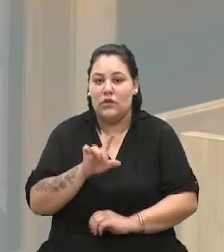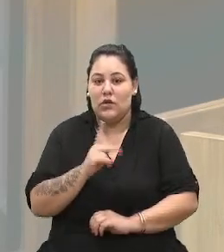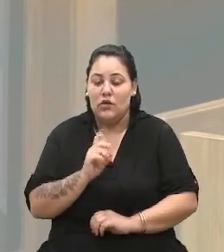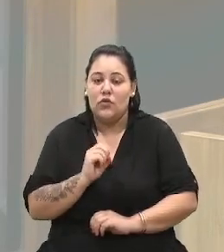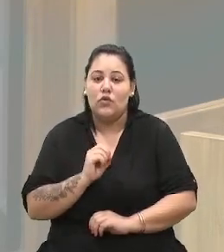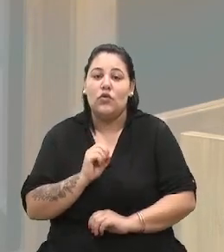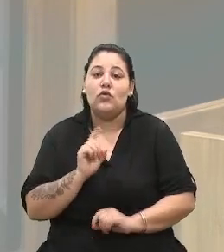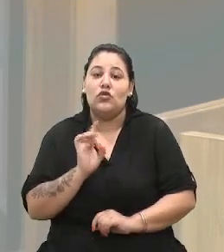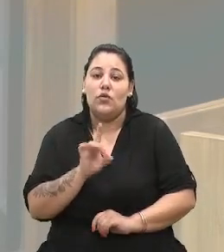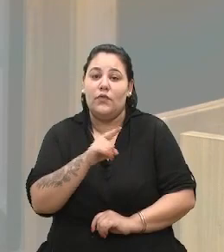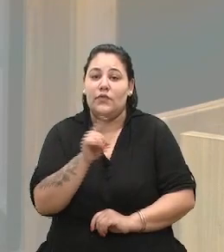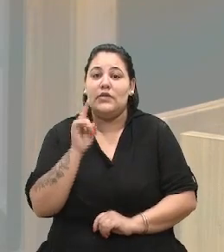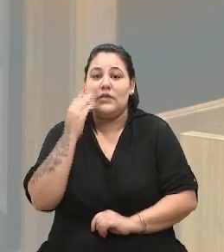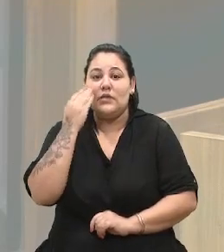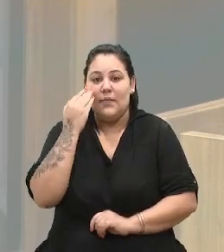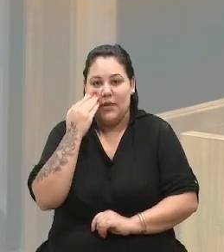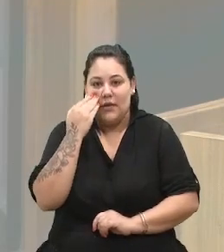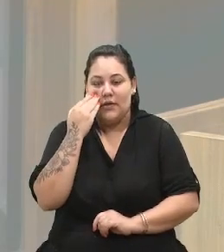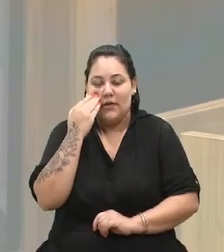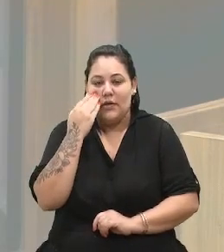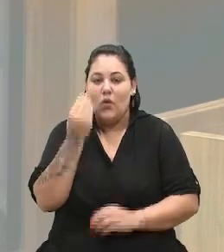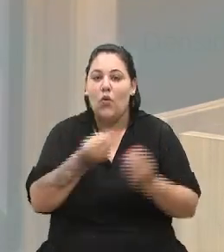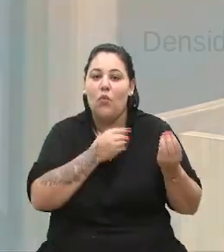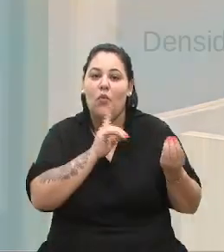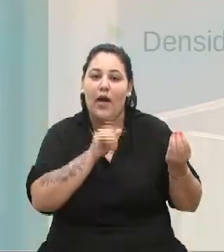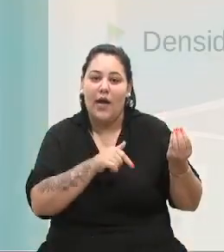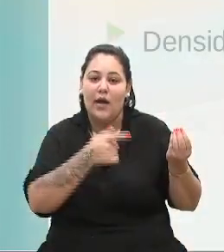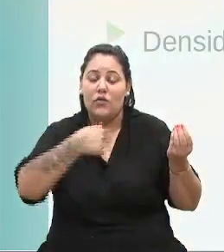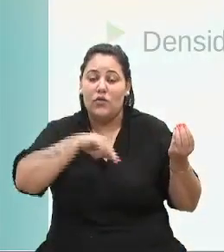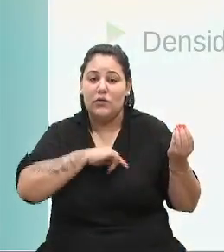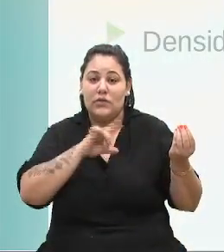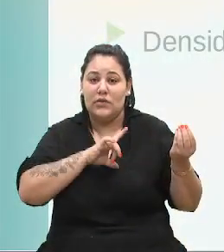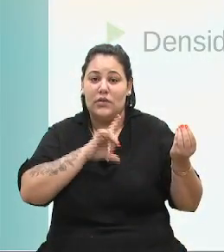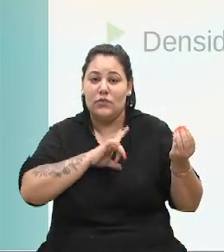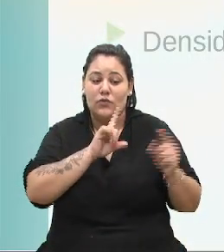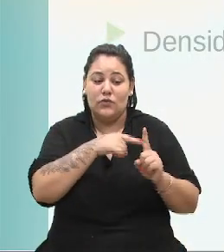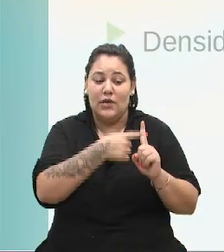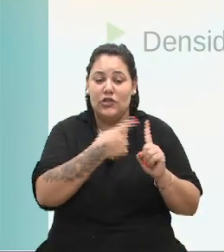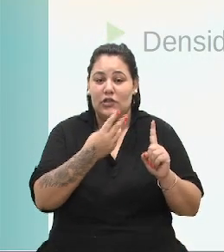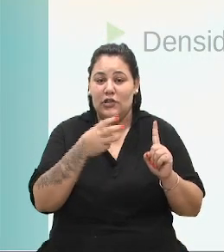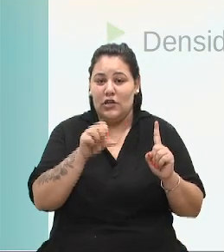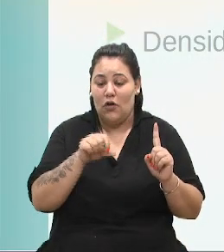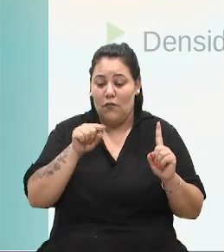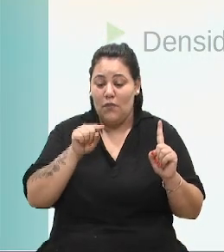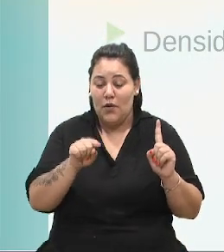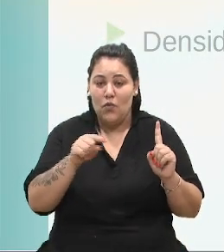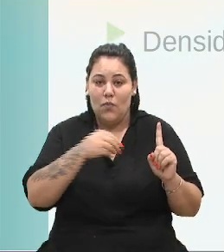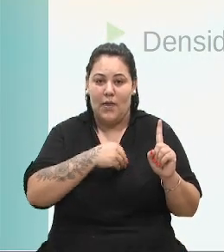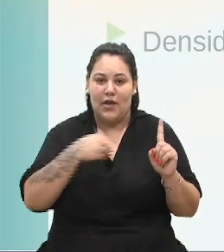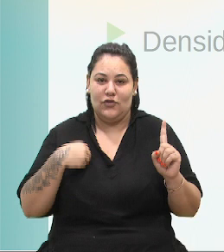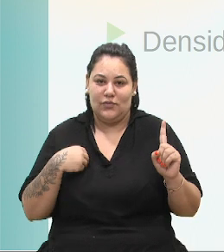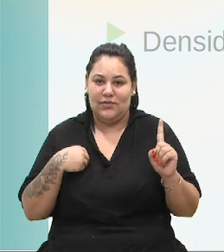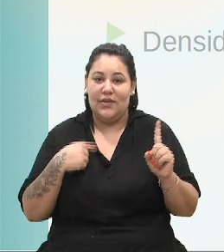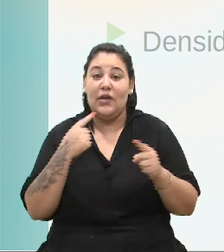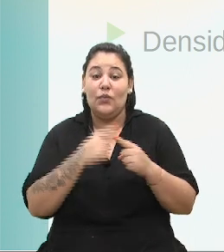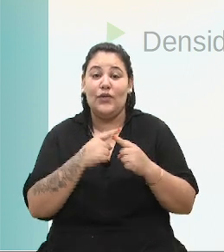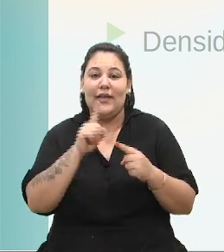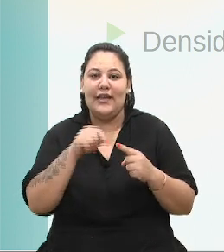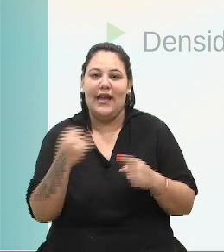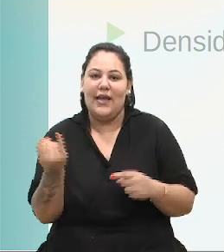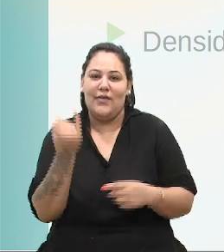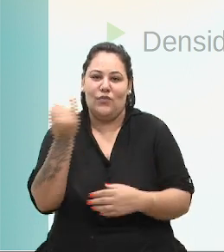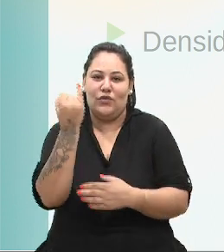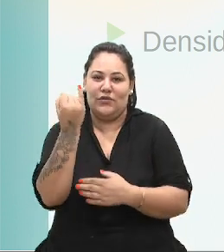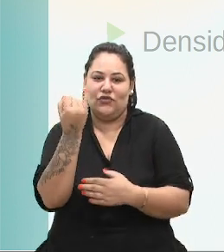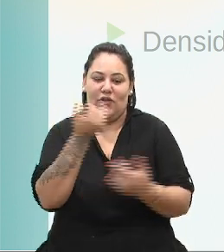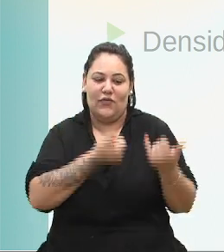da dimensão atual do Conselho, nós somos mais de 39 mil médicos. E por que esse dado é tão importante e